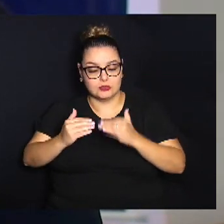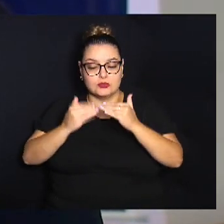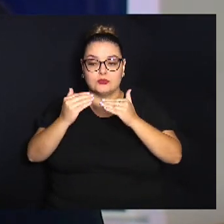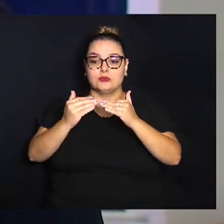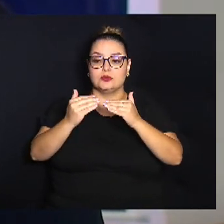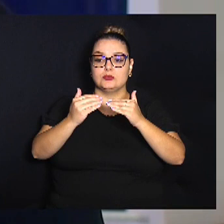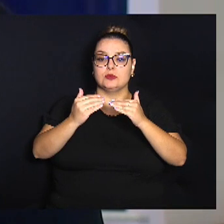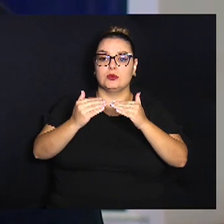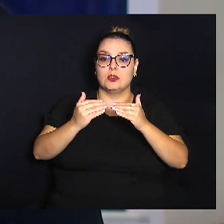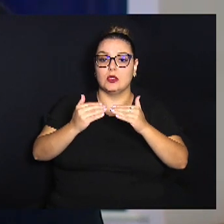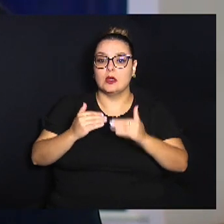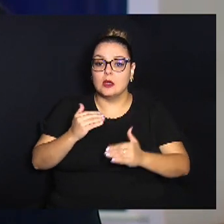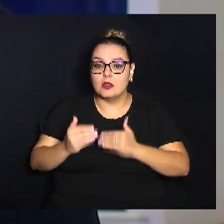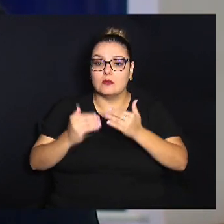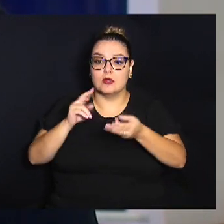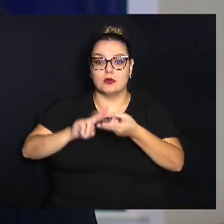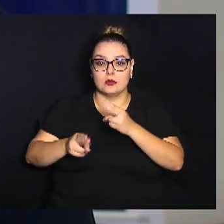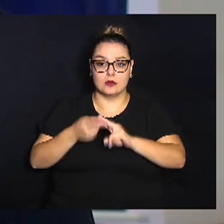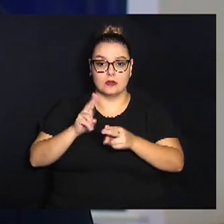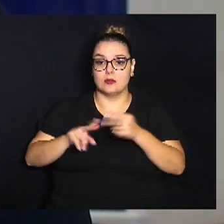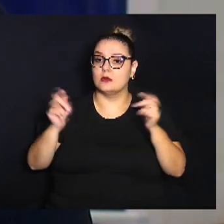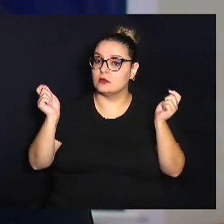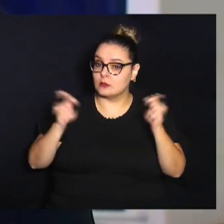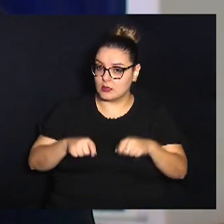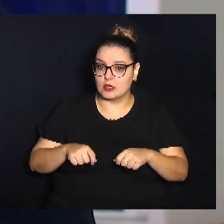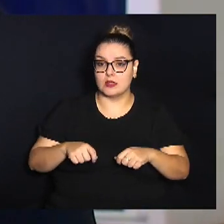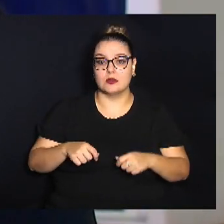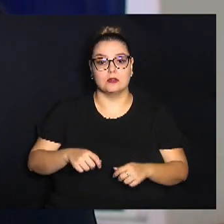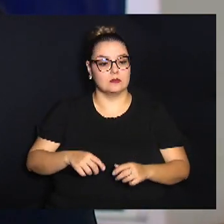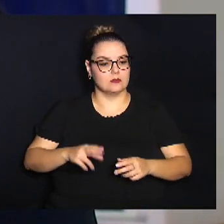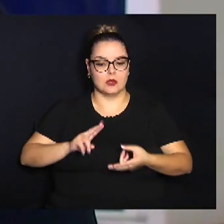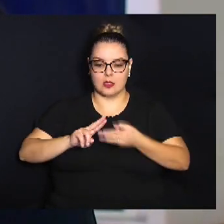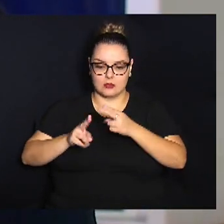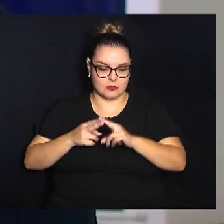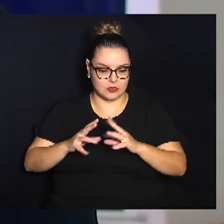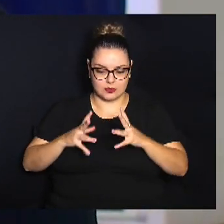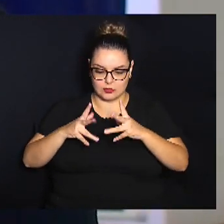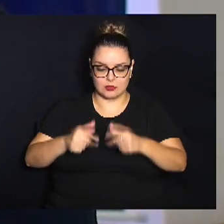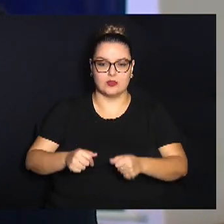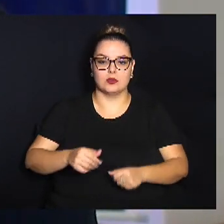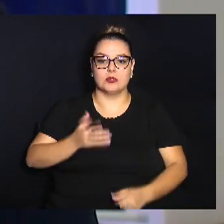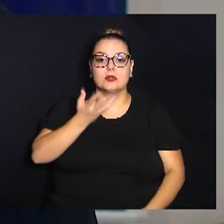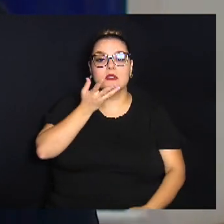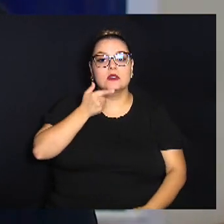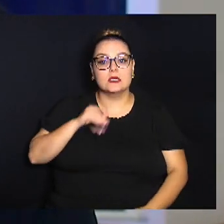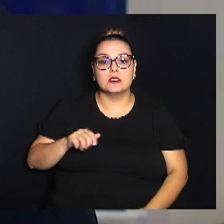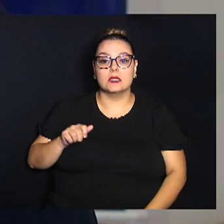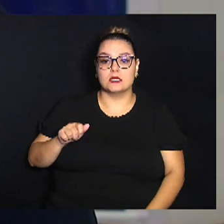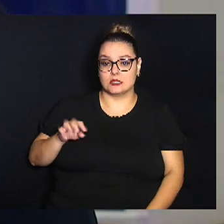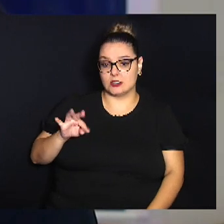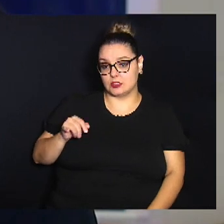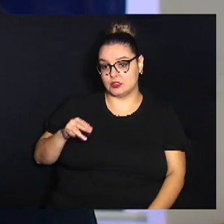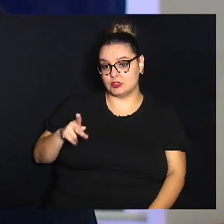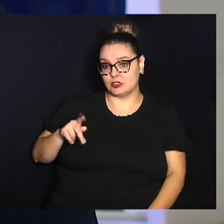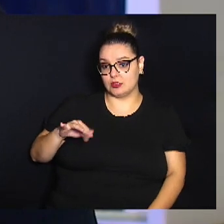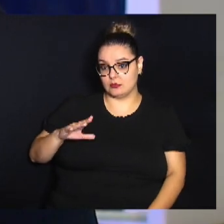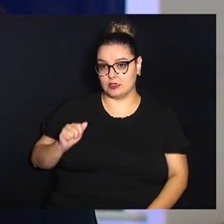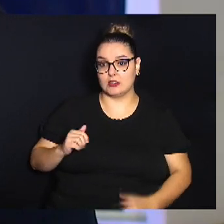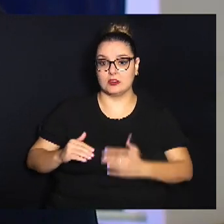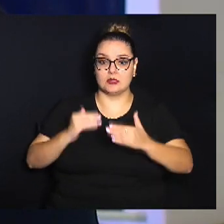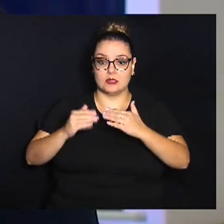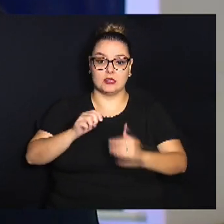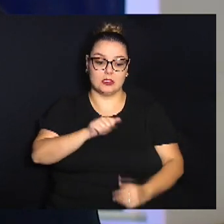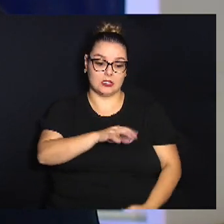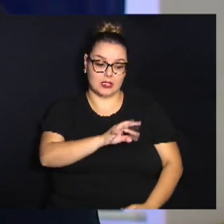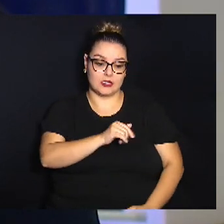desenvolvimento, desenvolva as habilidades, as capacidades, as potencialidades que toda criança atípica desenvolve. As crianças atípicas vão aprender